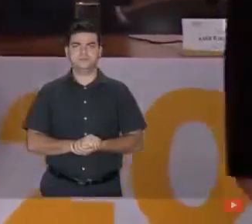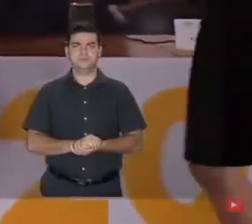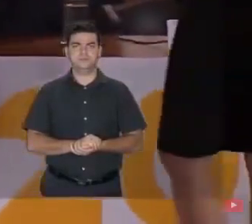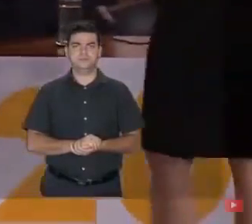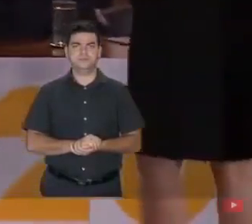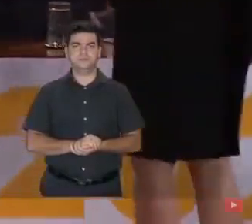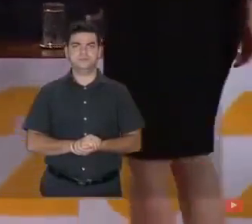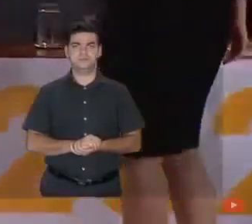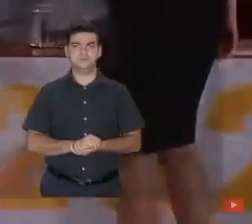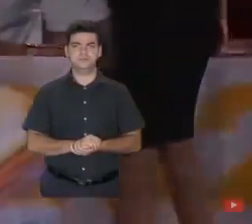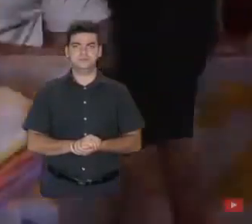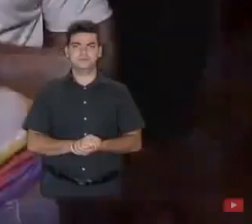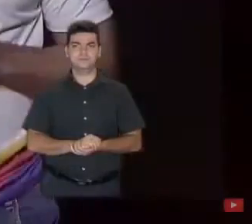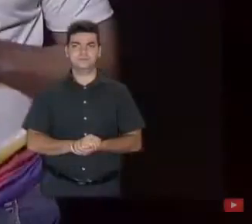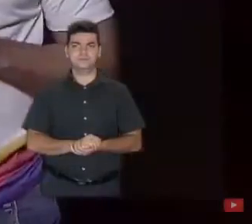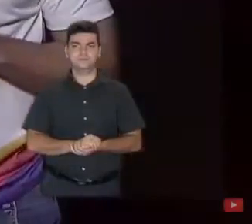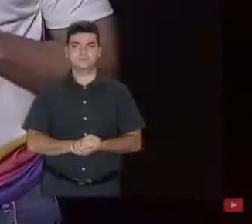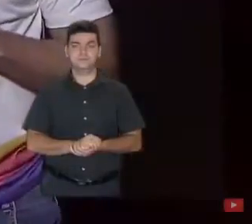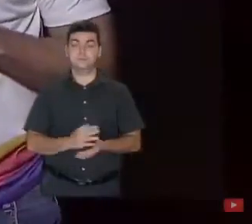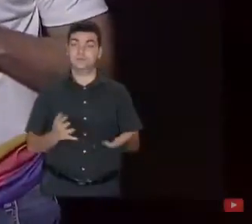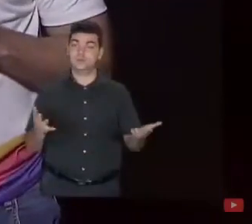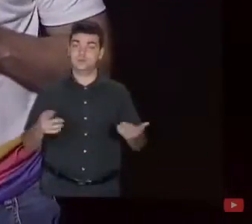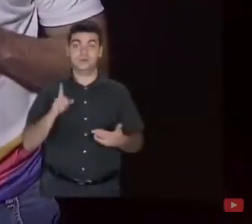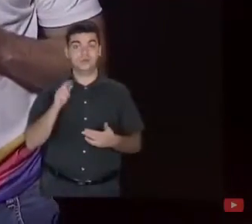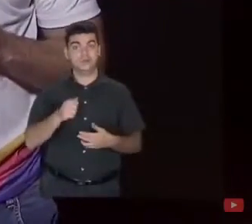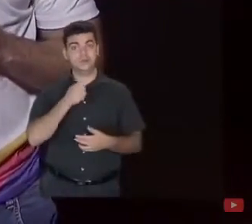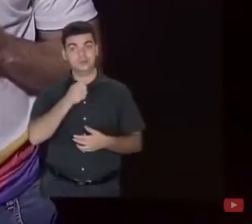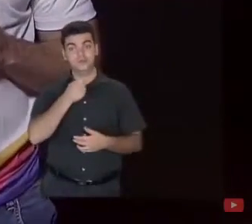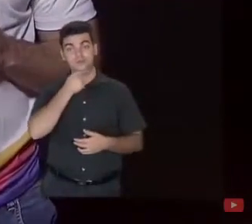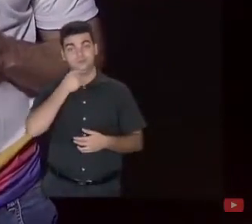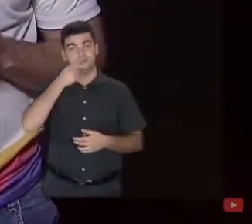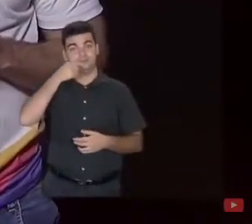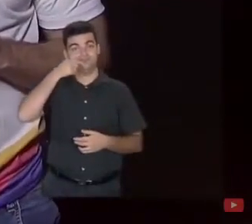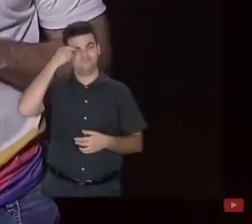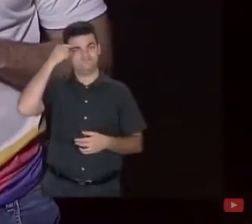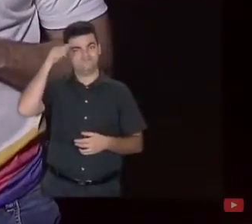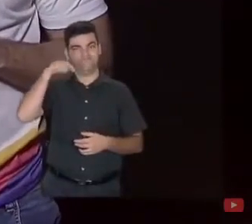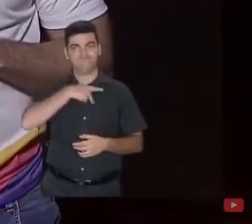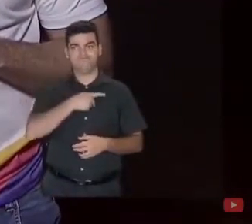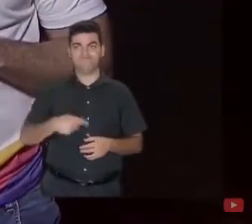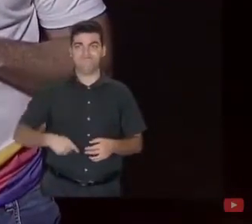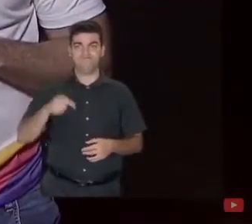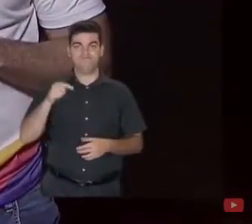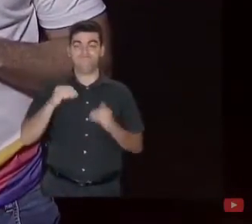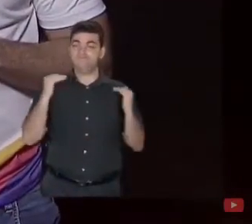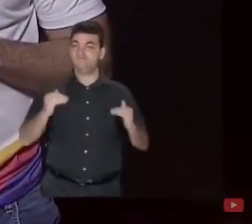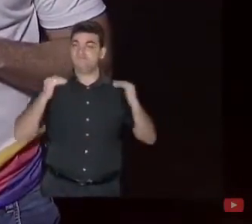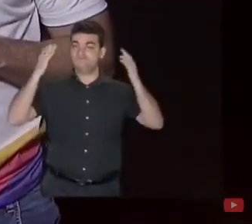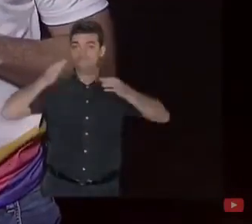E essa foi a coletiva do ministro Luiz Roberto Barroso, presidente do Tribunal.